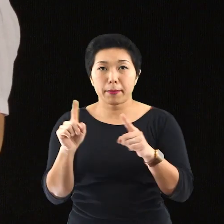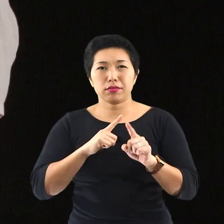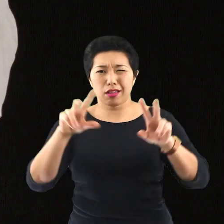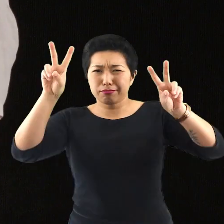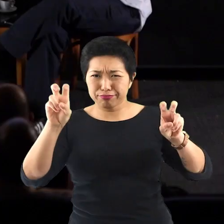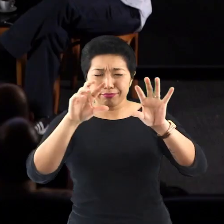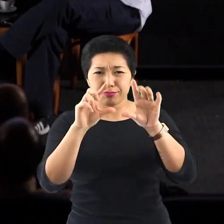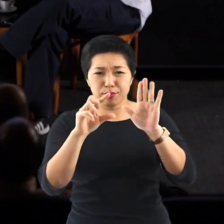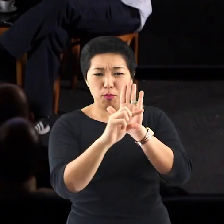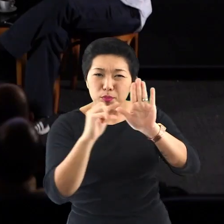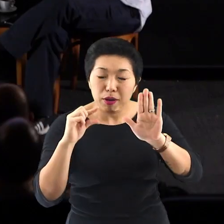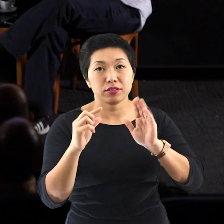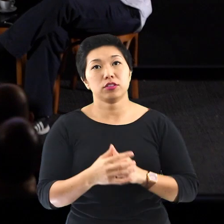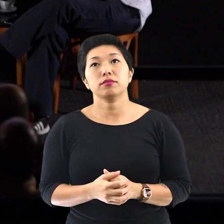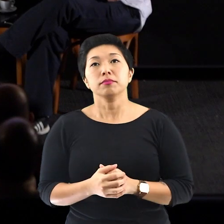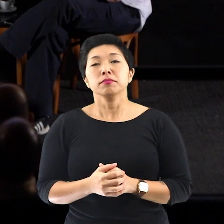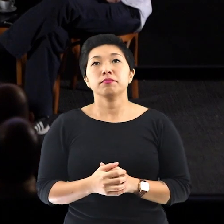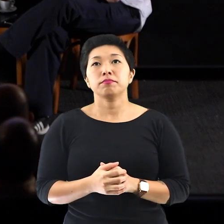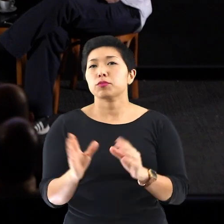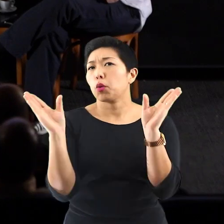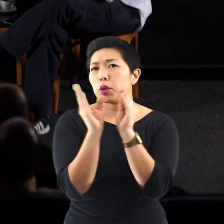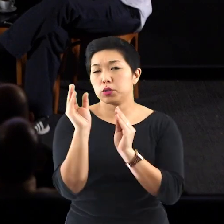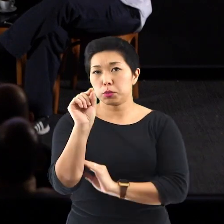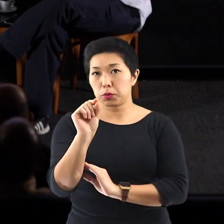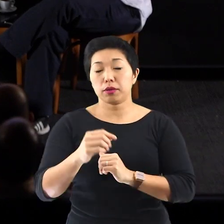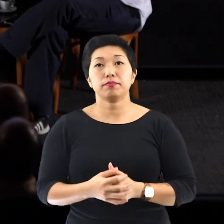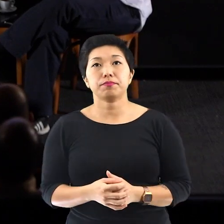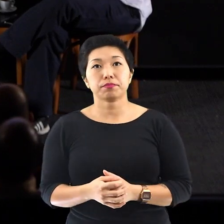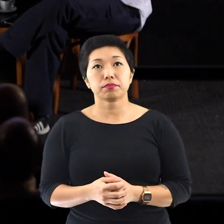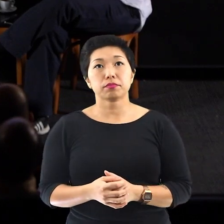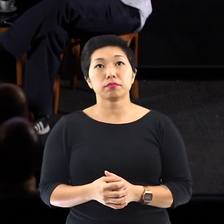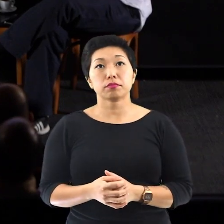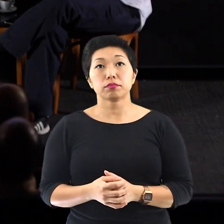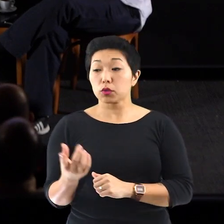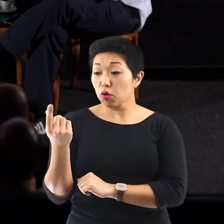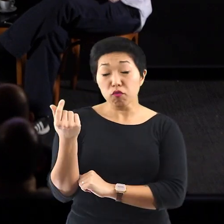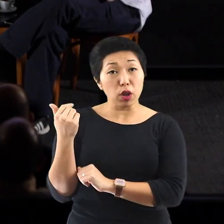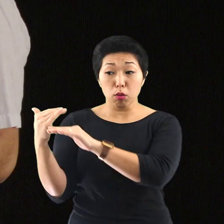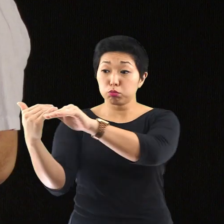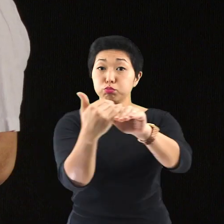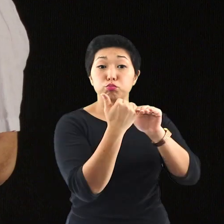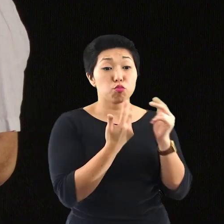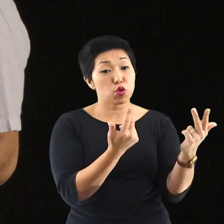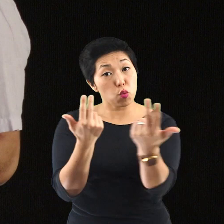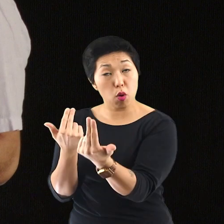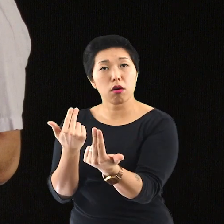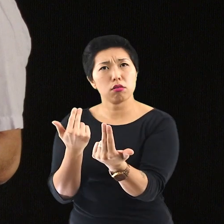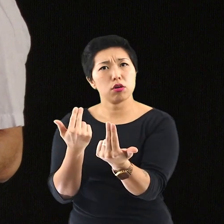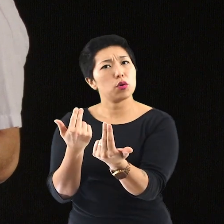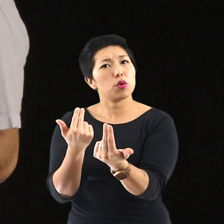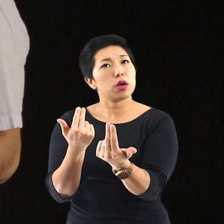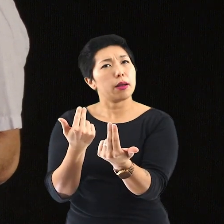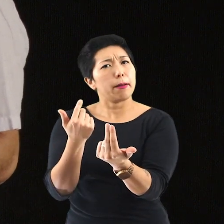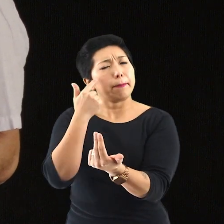então acho que é interessante, né? Mas o resumo, pergunta longa, o resumo dela é o seguinte: como o valor é igual para